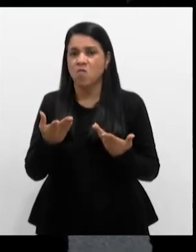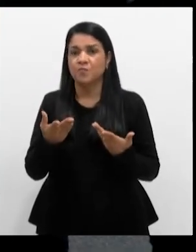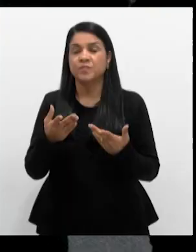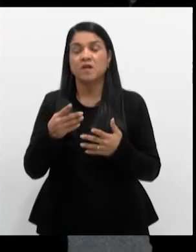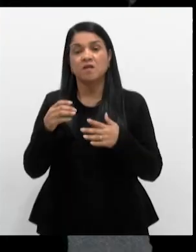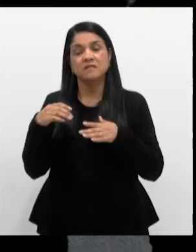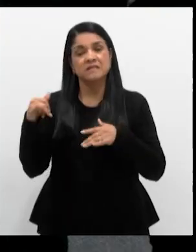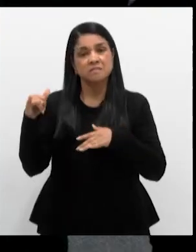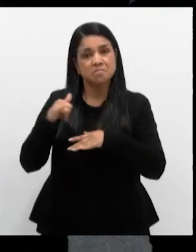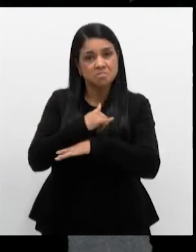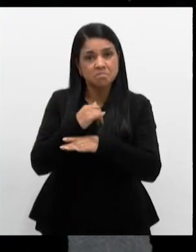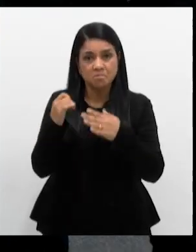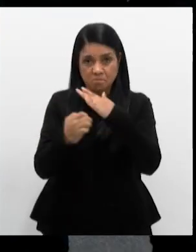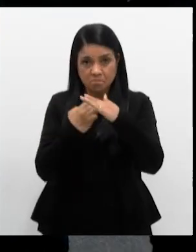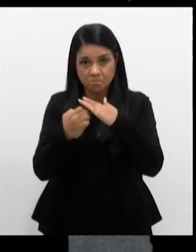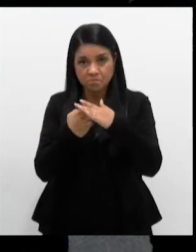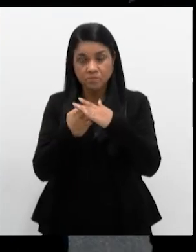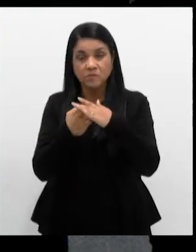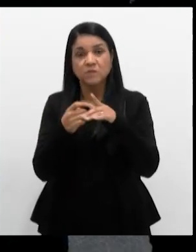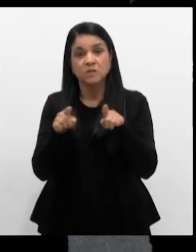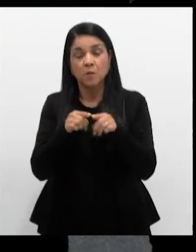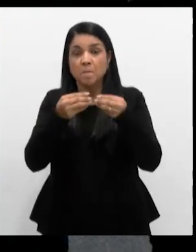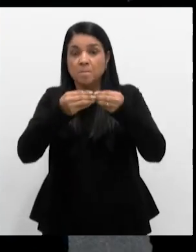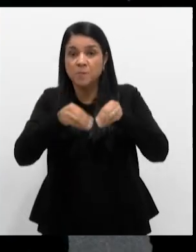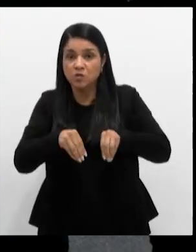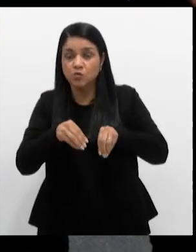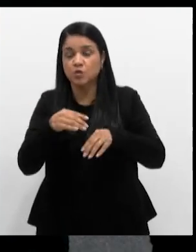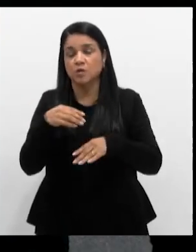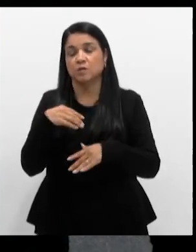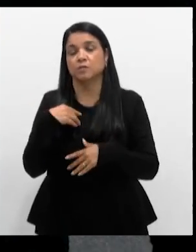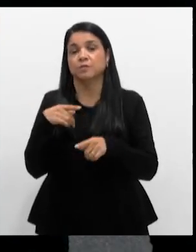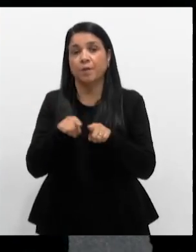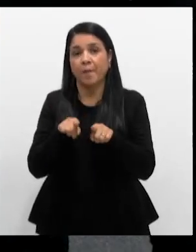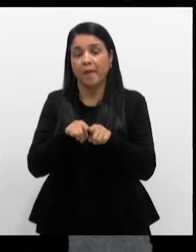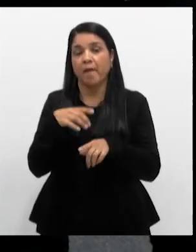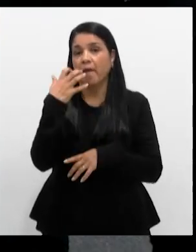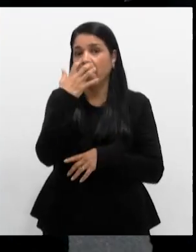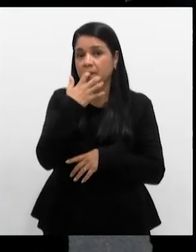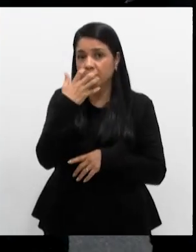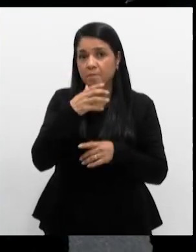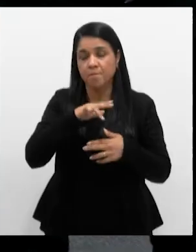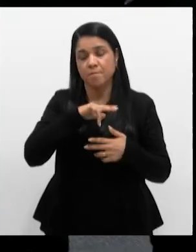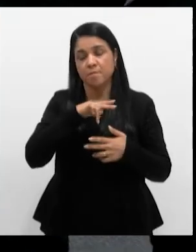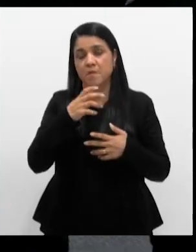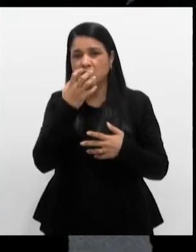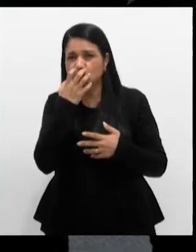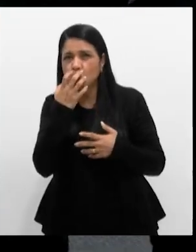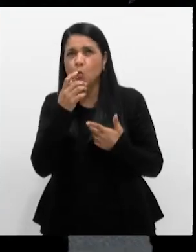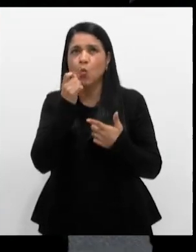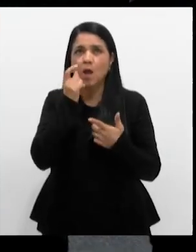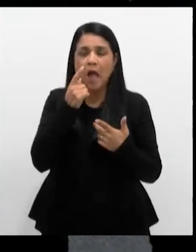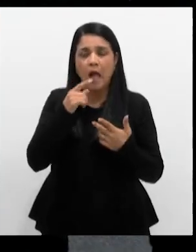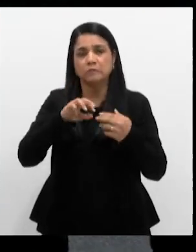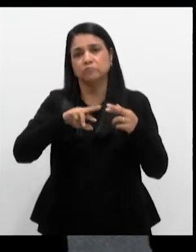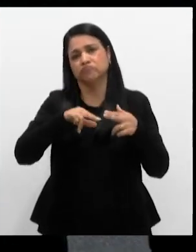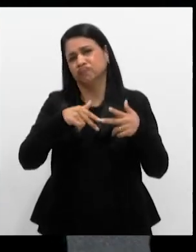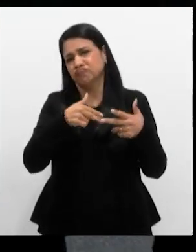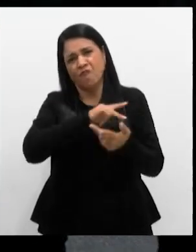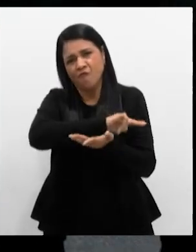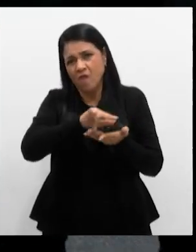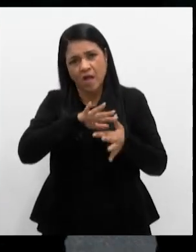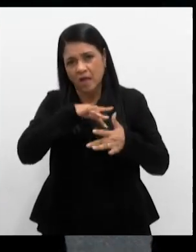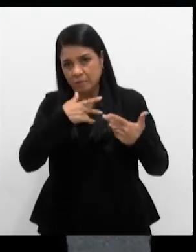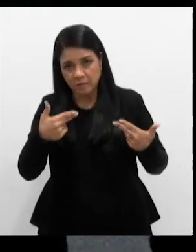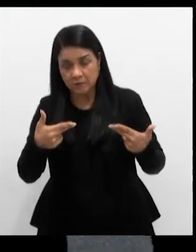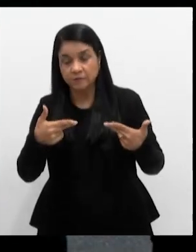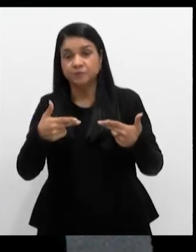inclusive agora, prejudicando aqueles animais que são fundamentais para o suporte emocional dos próprios passageiros. Na nossa leitura conjunta,